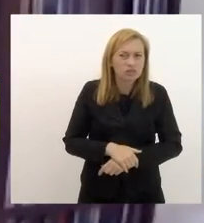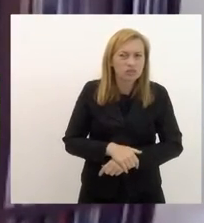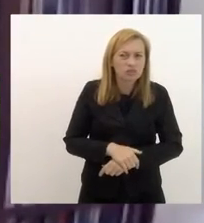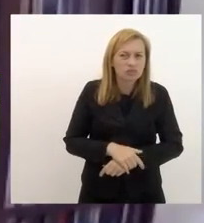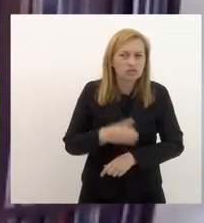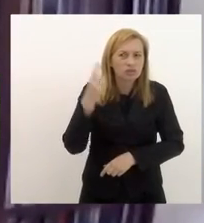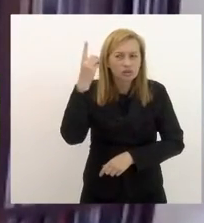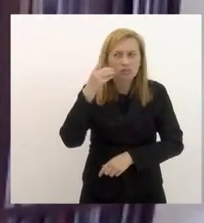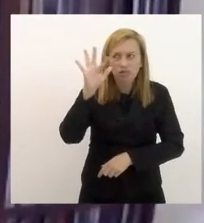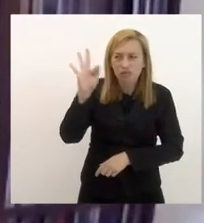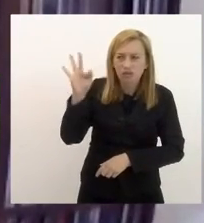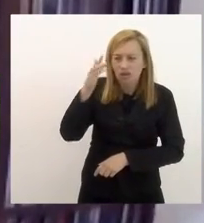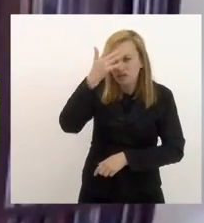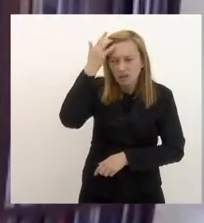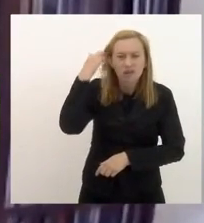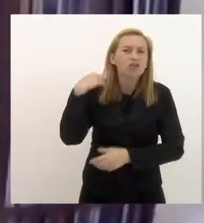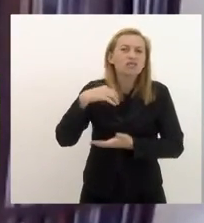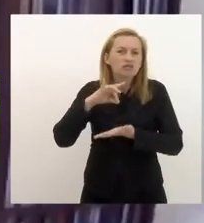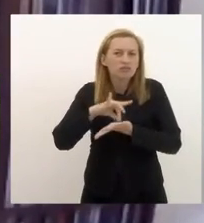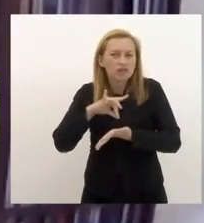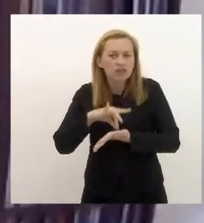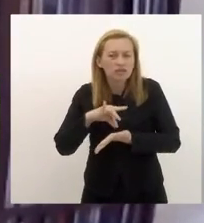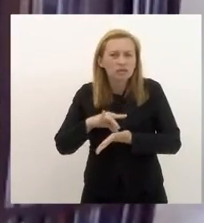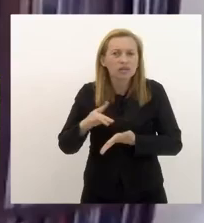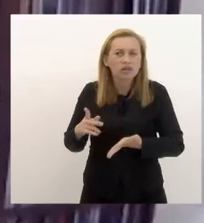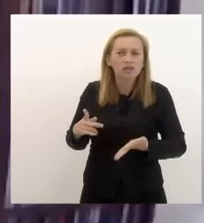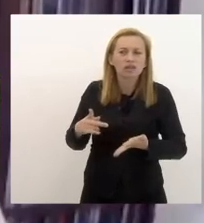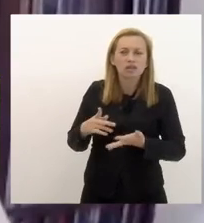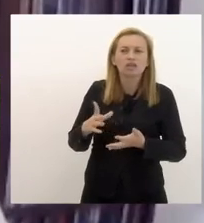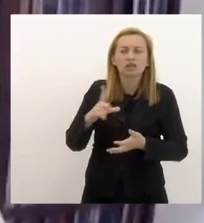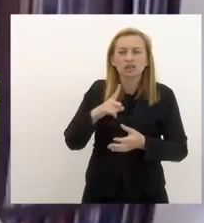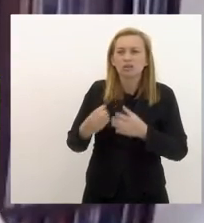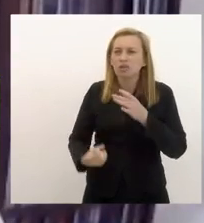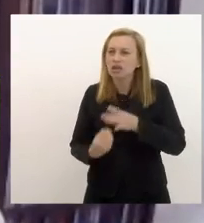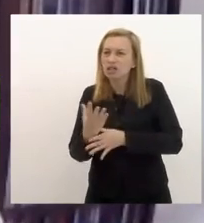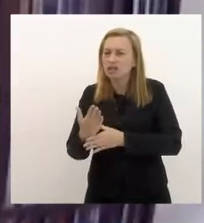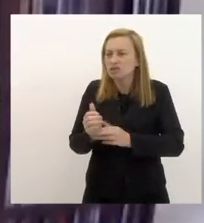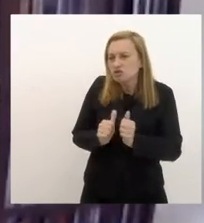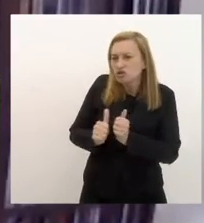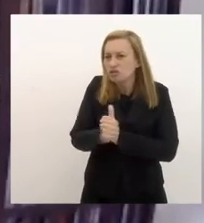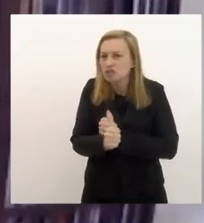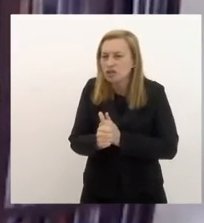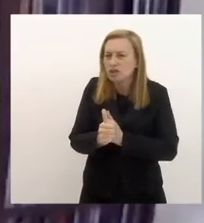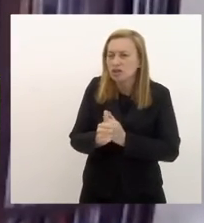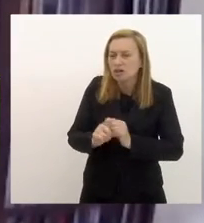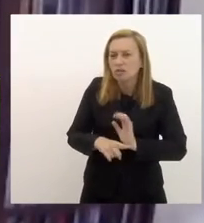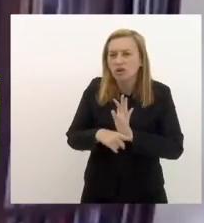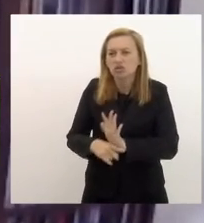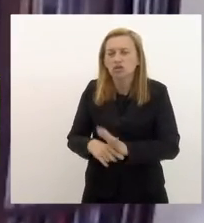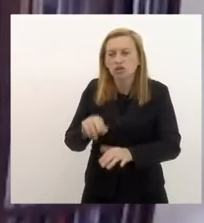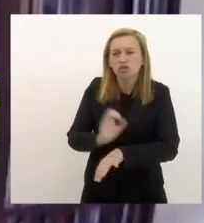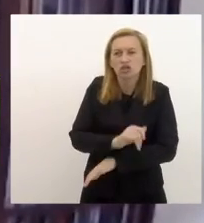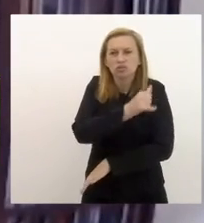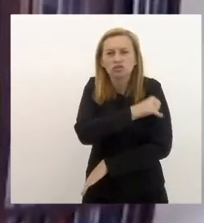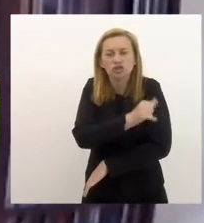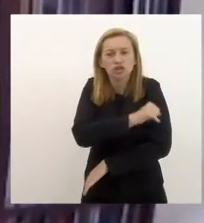esse deputados federais para tiram né que haja uma construção de frente para defender o estado do Rio de Janeiro